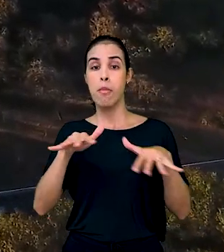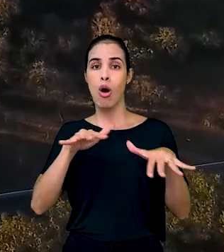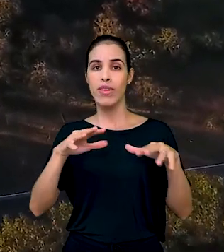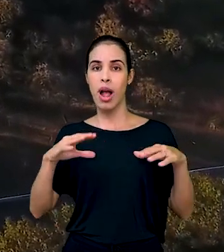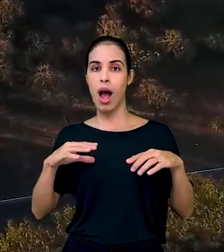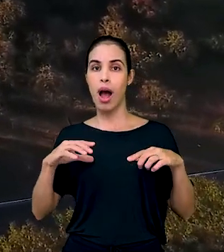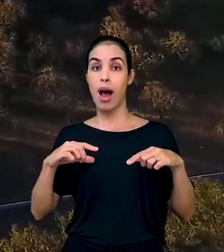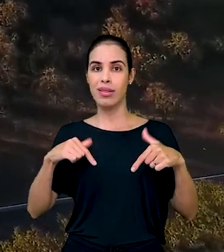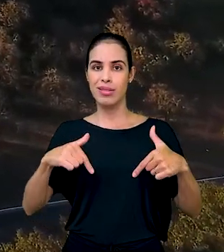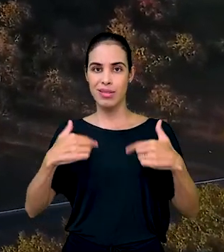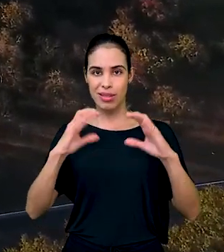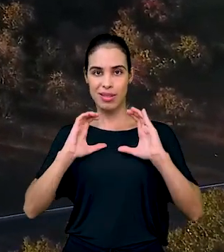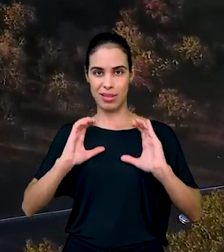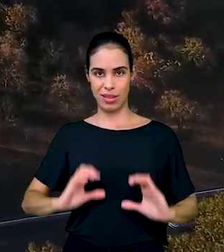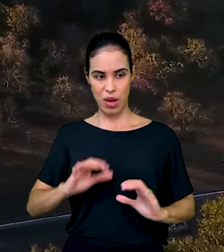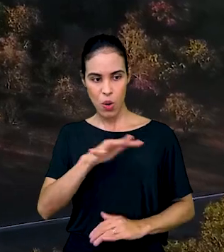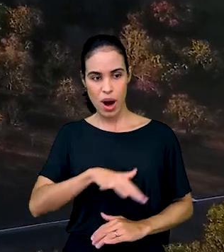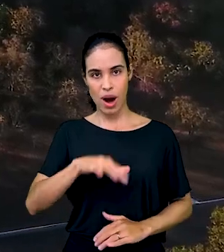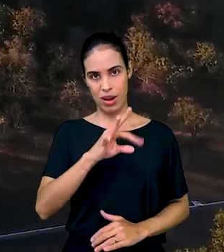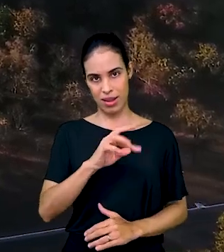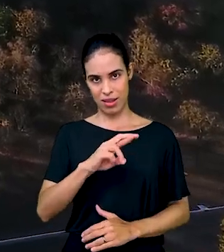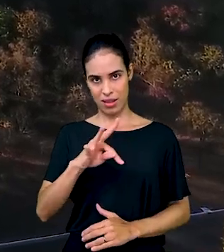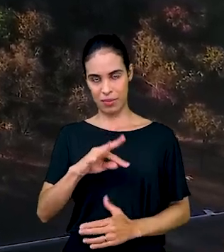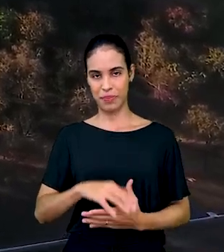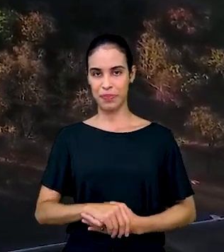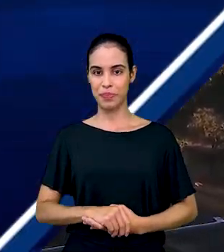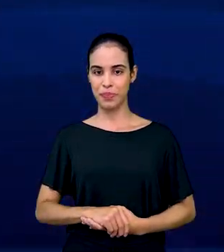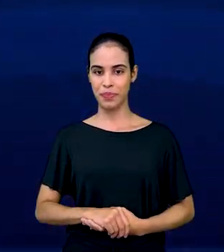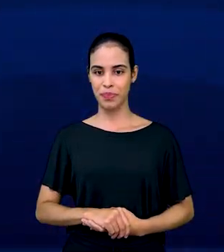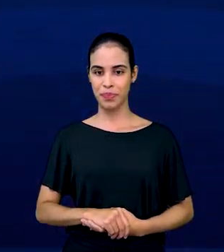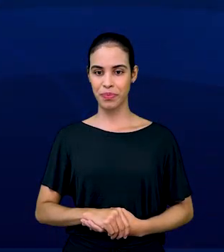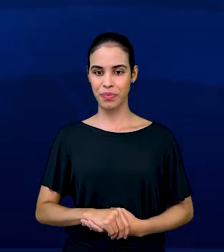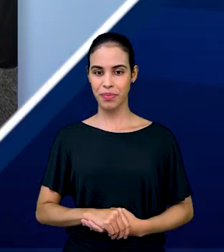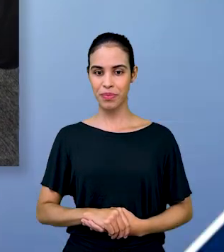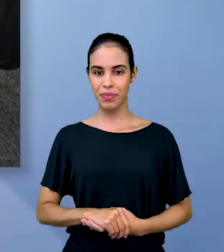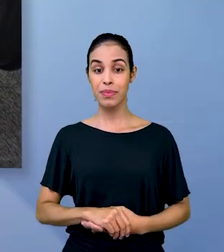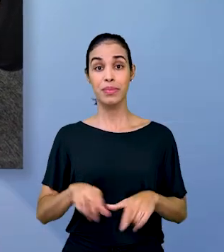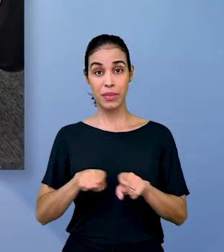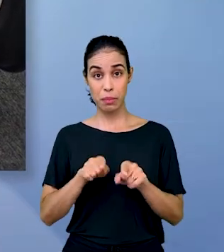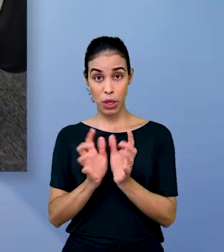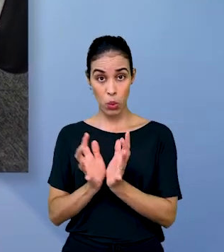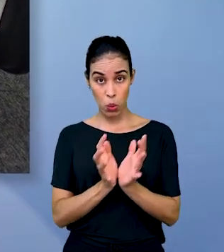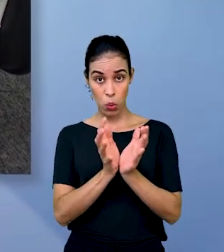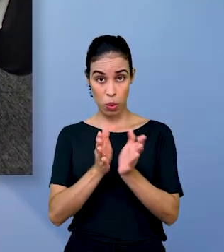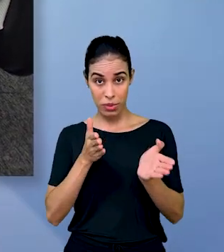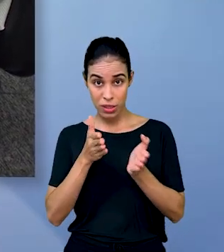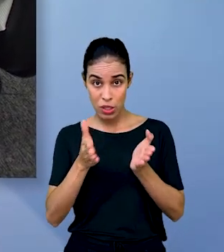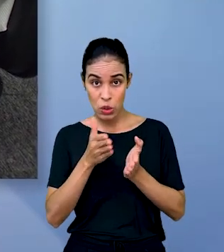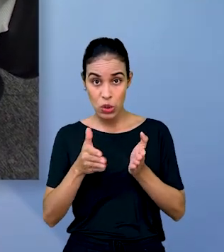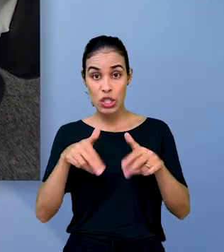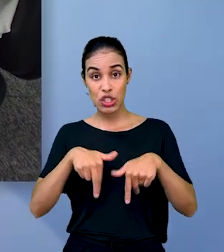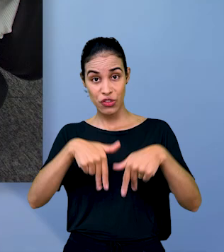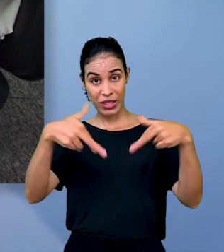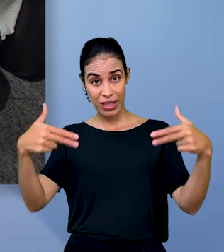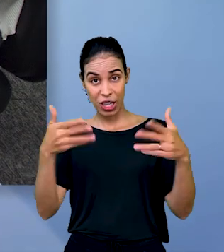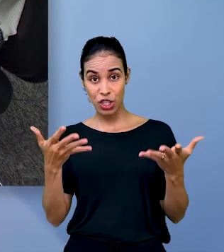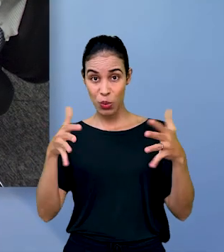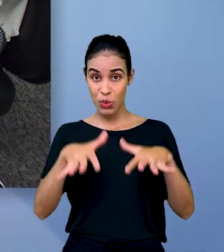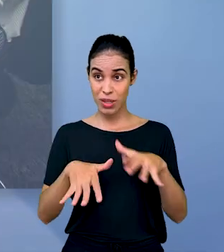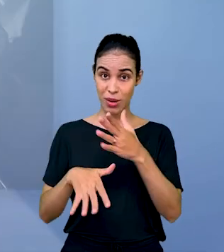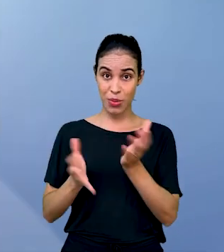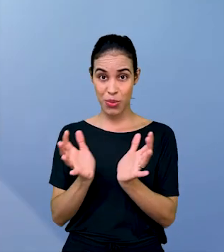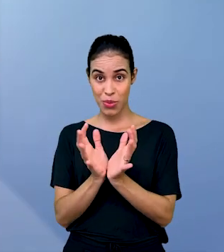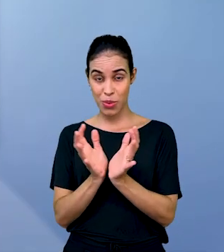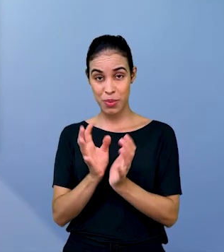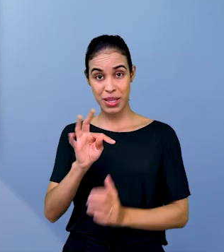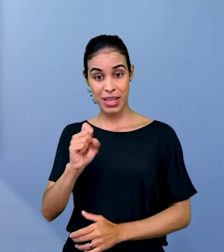e ações que devem ser adotados pelos tribunais trabalhistas. A Assessoria de Acessibilidade, Diversidade e Inclusão